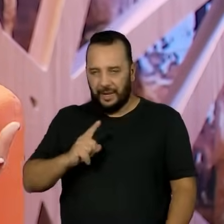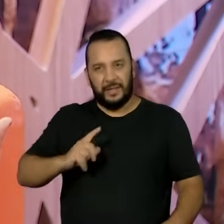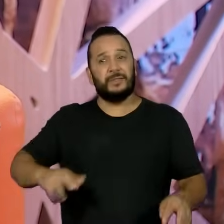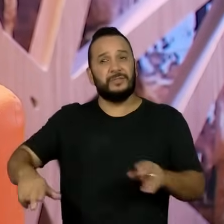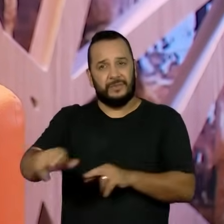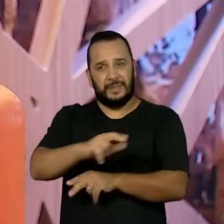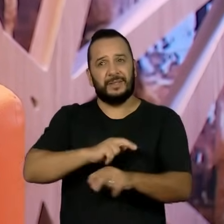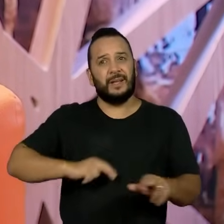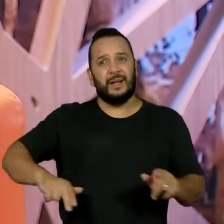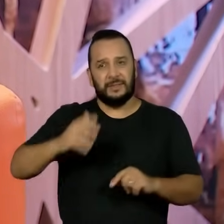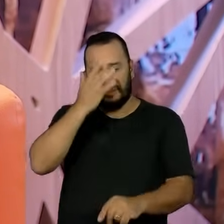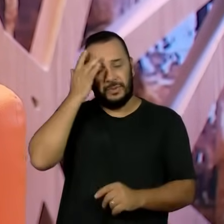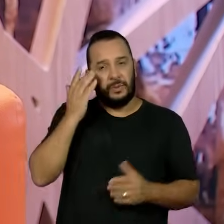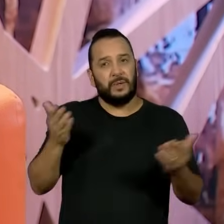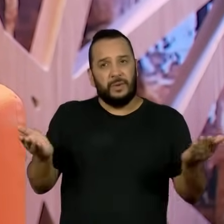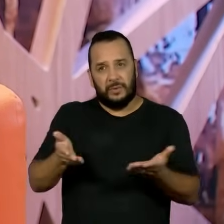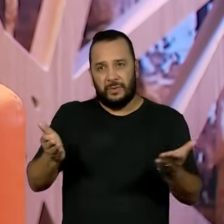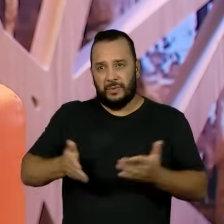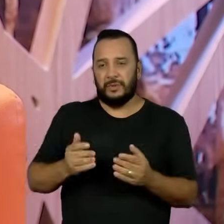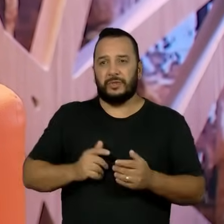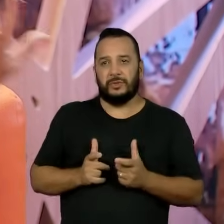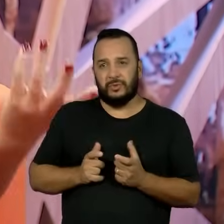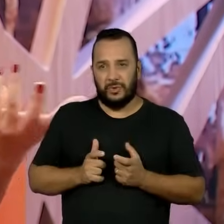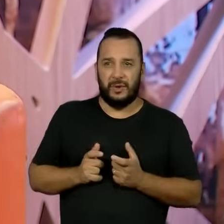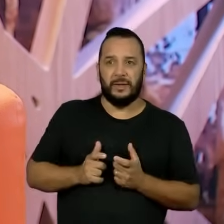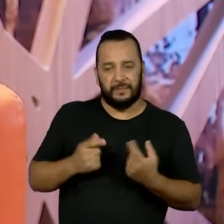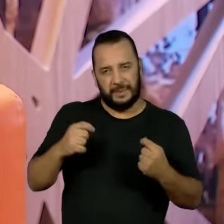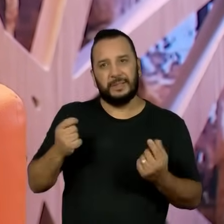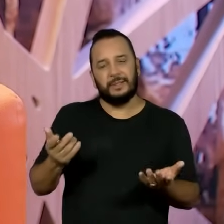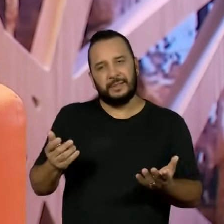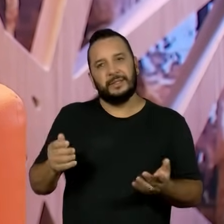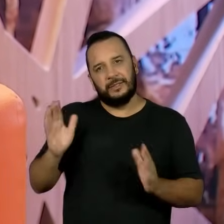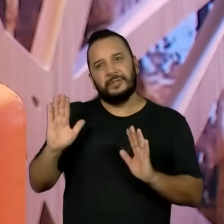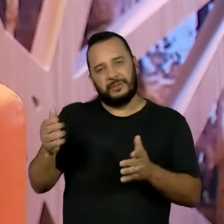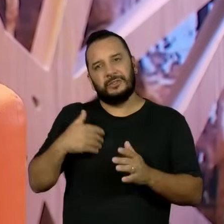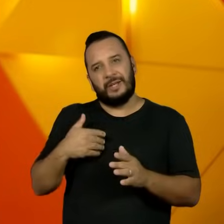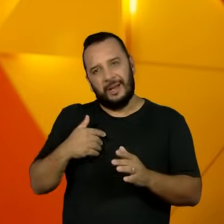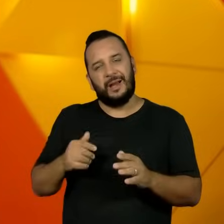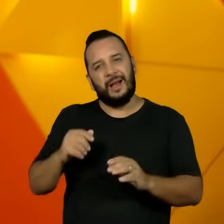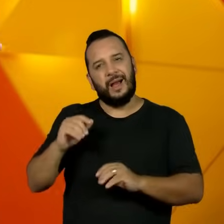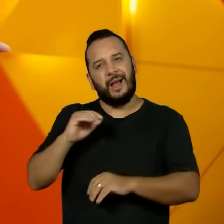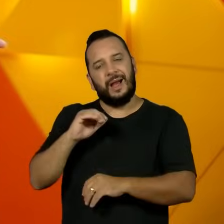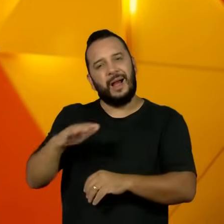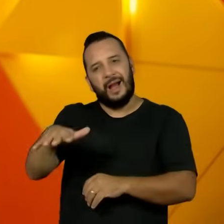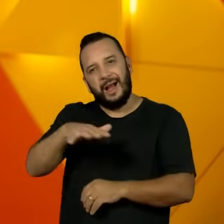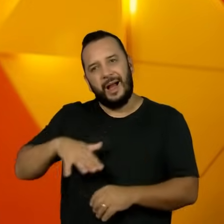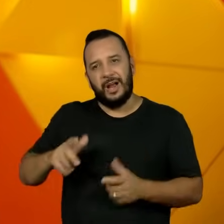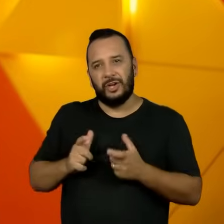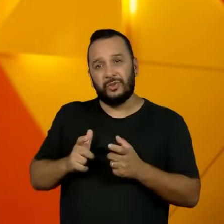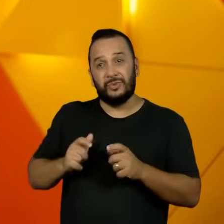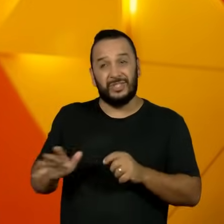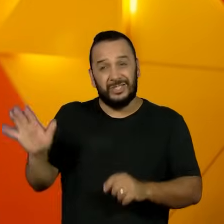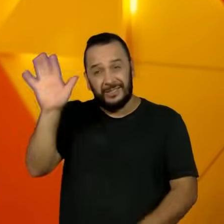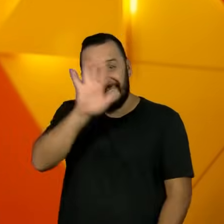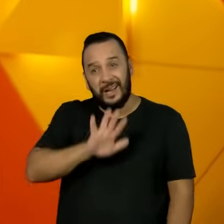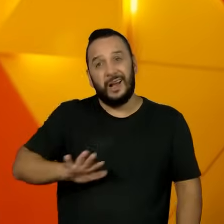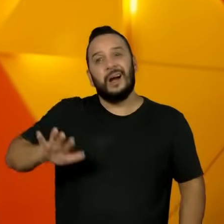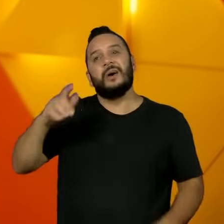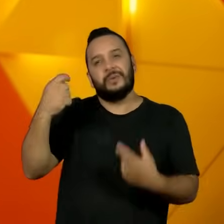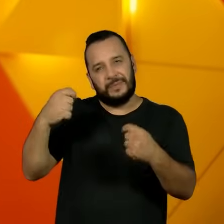muito grande de jogadoras hoje e a gente precisa dar conta. E o mainstream precisa começar a olhar para isso. Sim, e no Brasil, por exemplo, a gente está falando